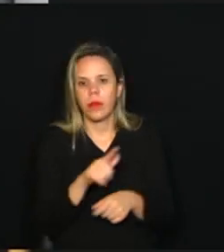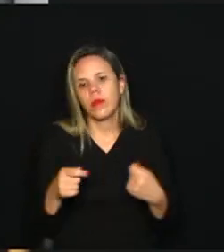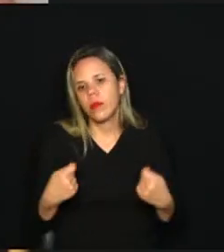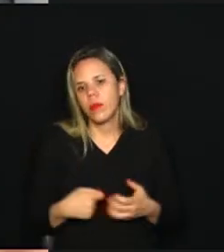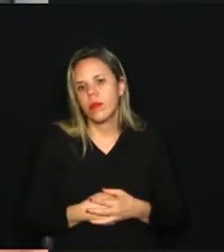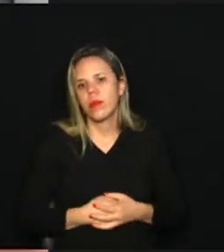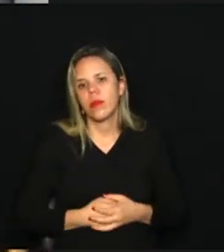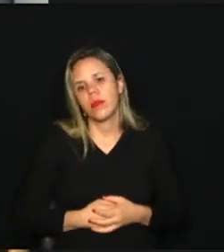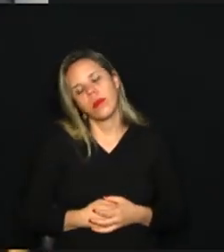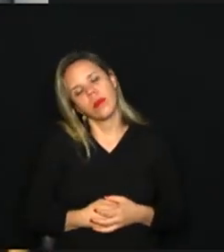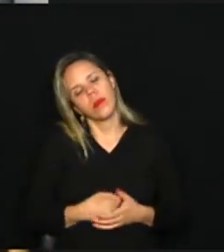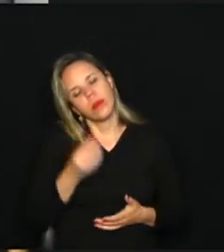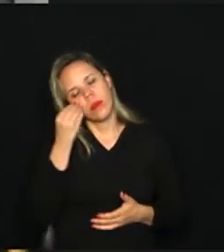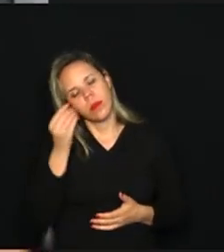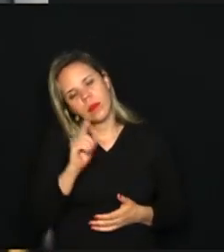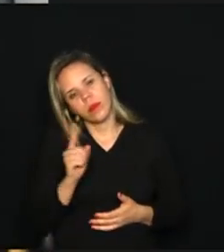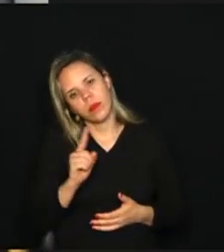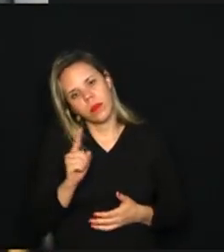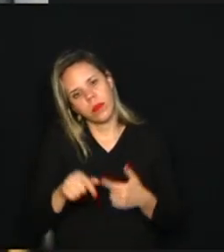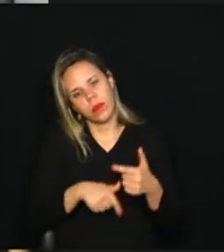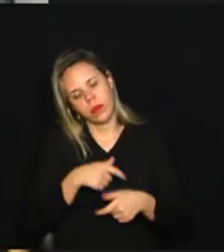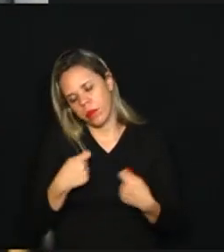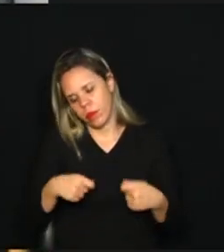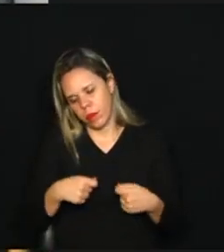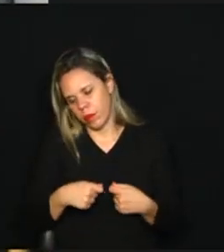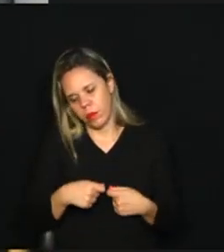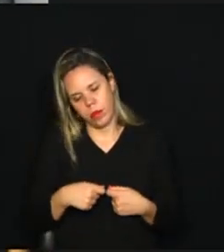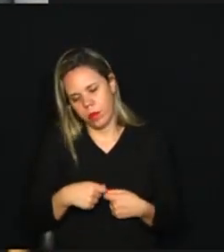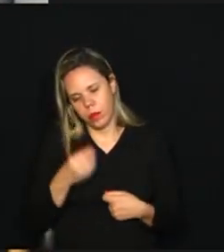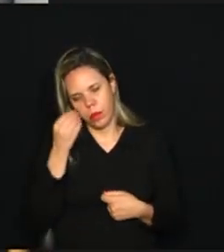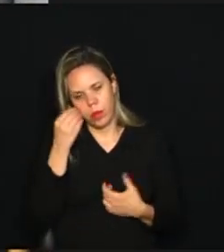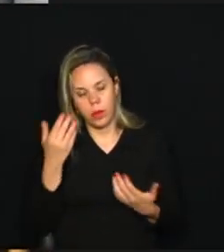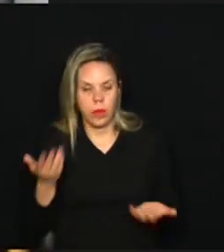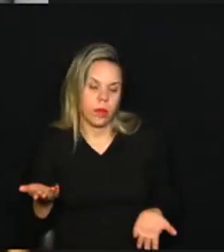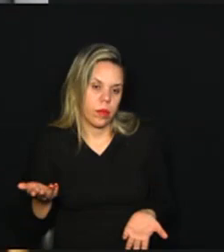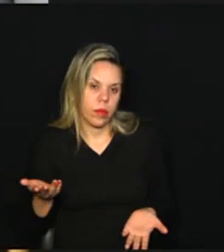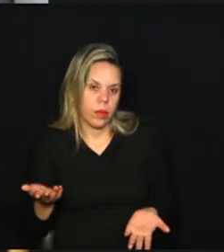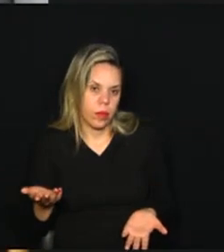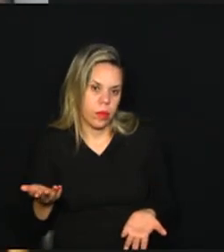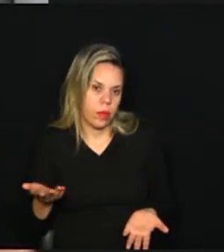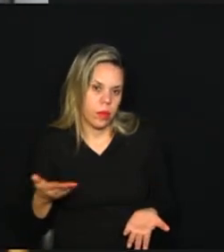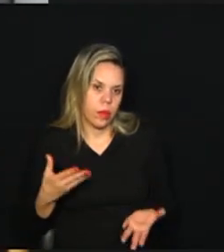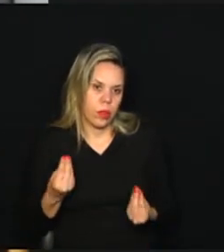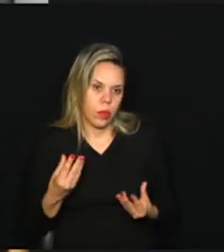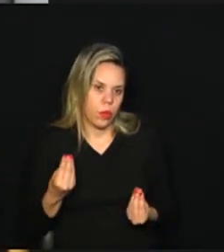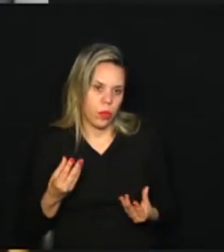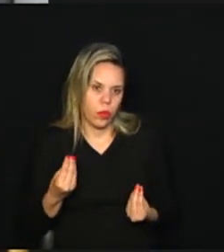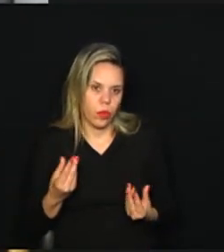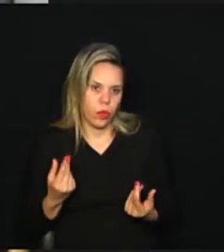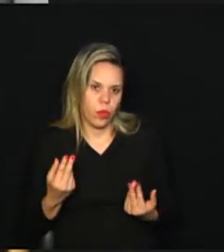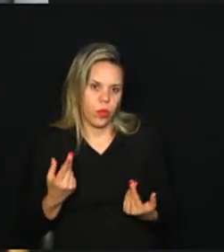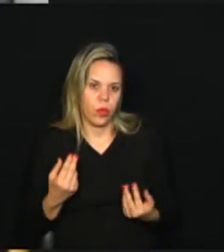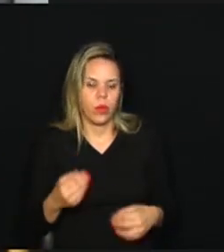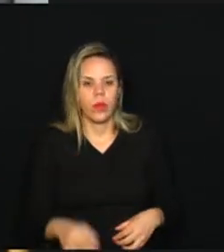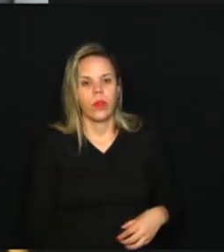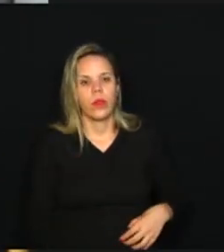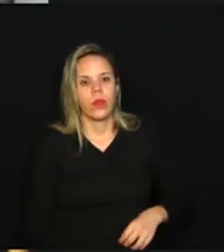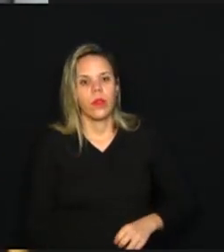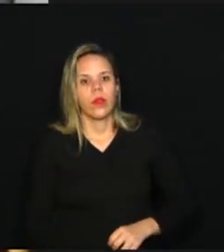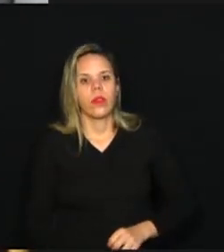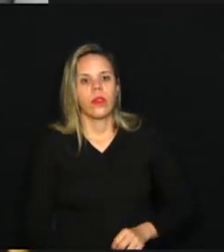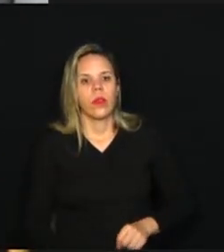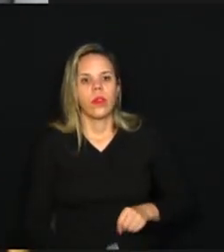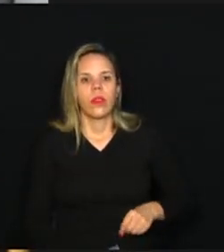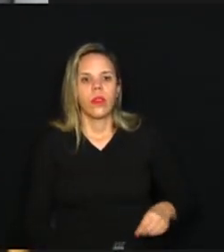de testar, ou pelo menos não tem a necessidade de testar com uma frequência como exposta pela Juliana. Então,